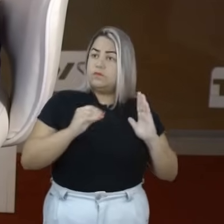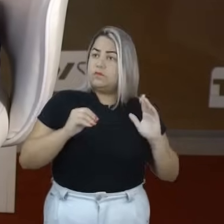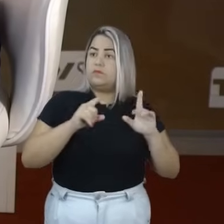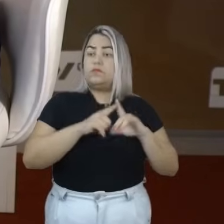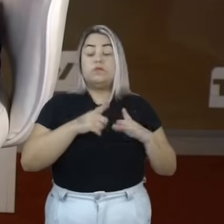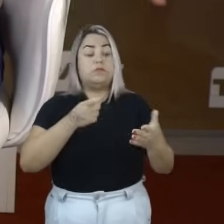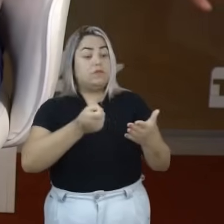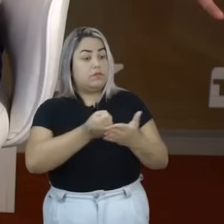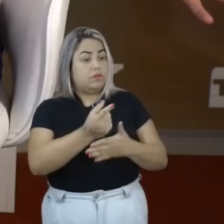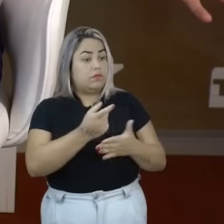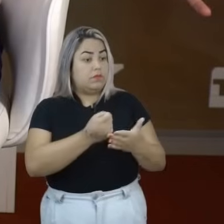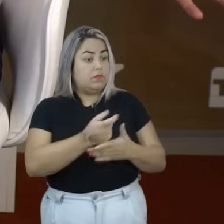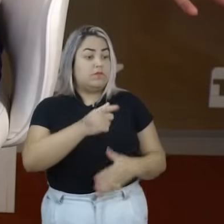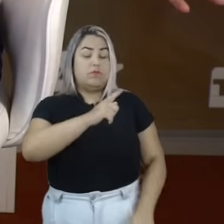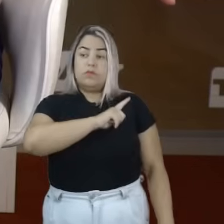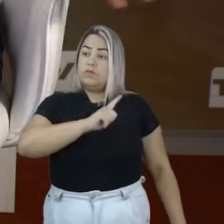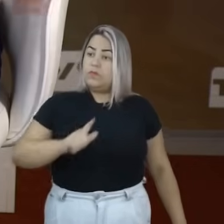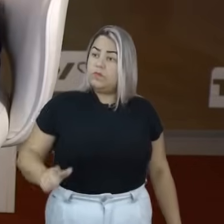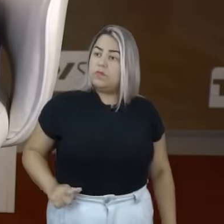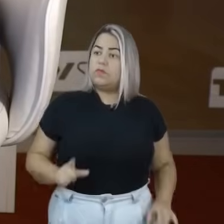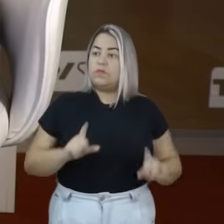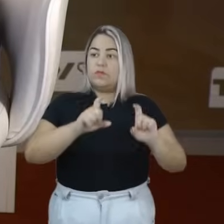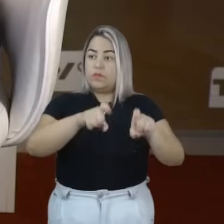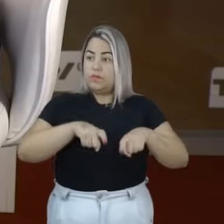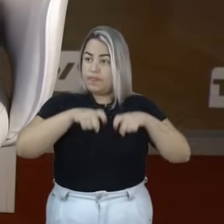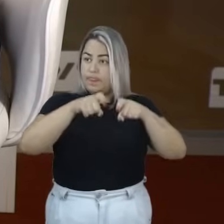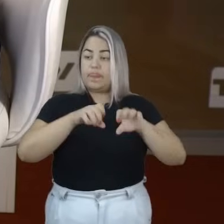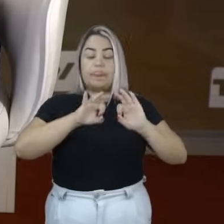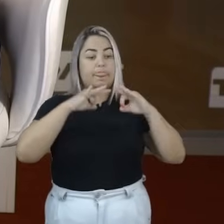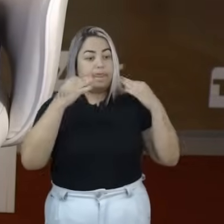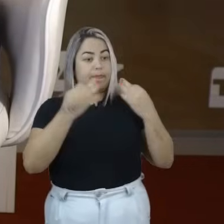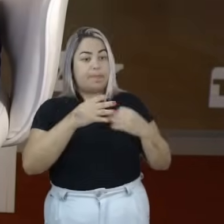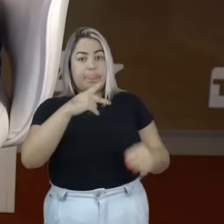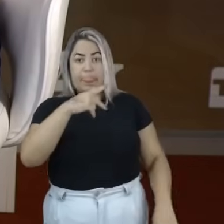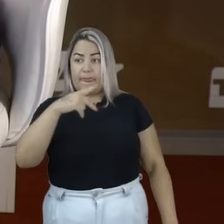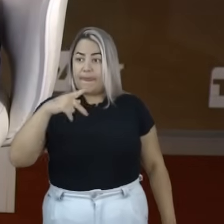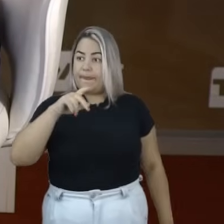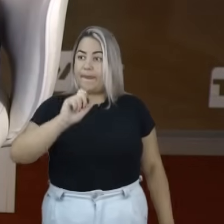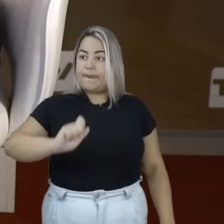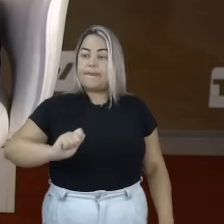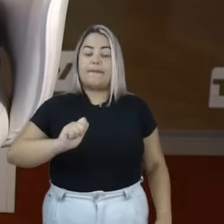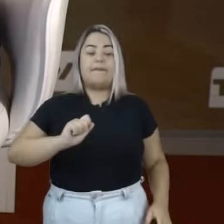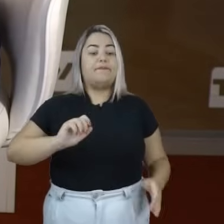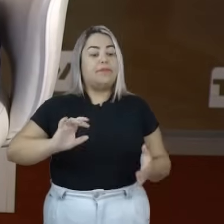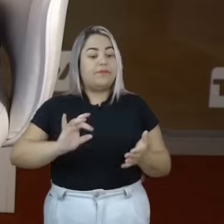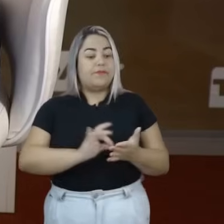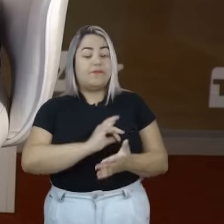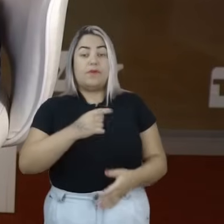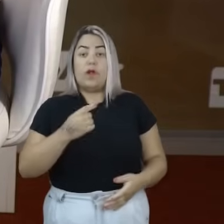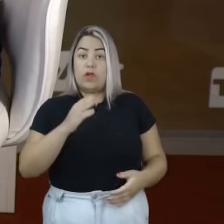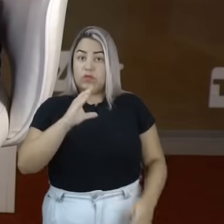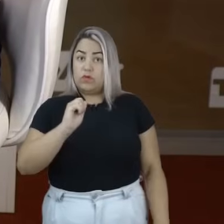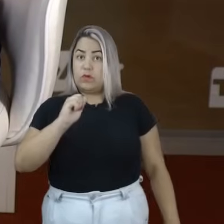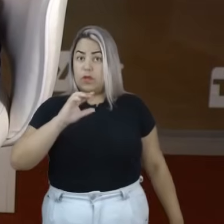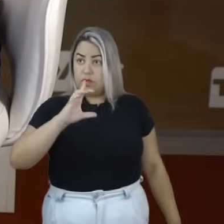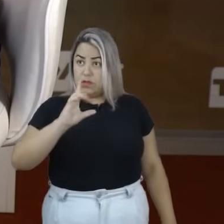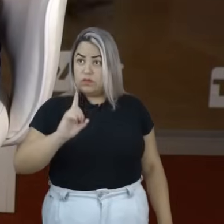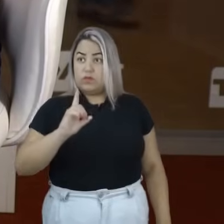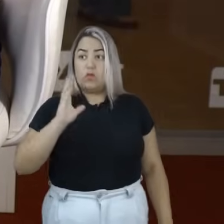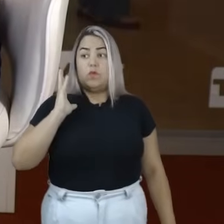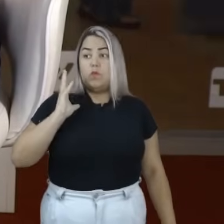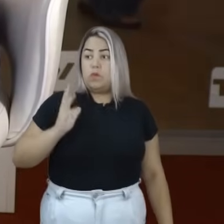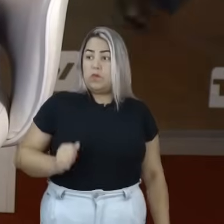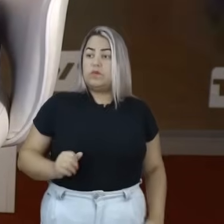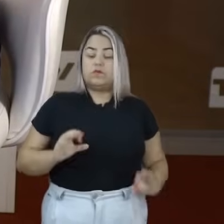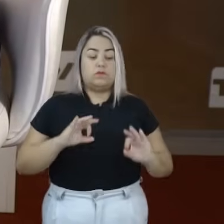compra governamental com agricultura familiar, no PAA, ali no Cadastro Único, como é que esse modelo, o programa Bolsa